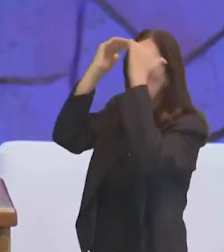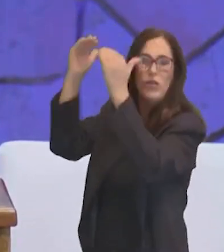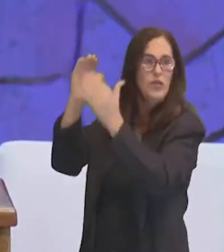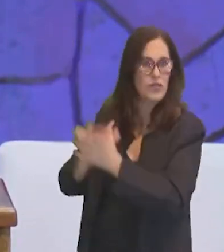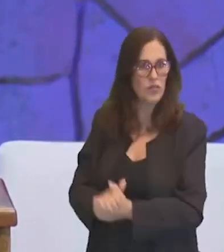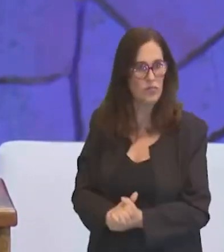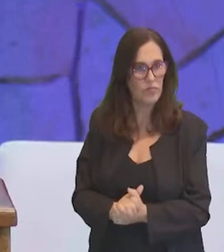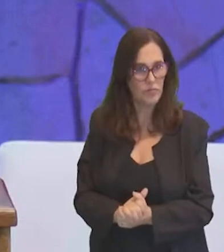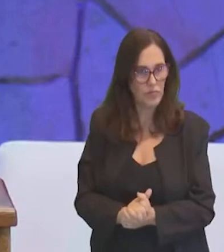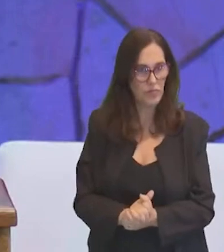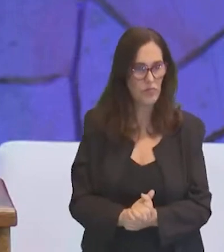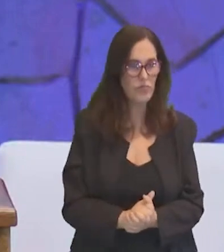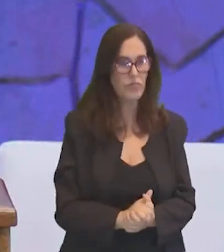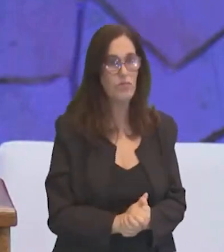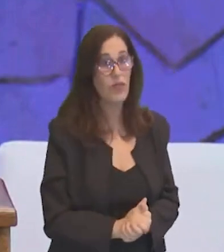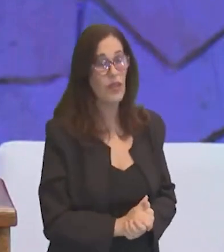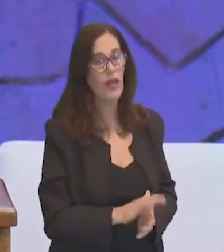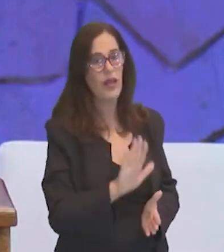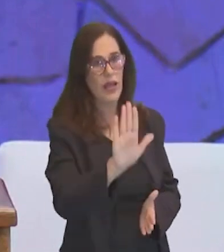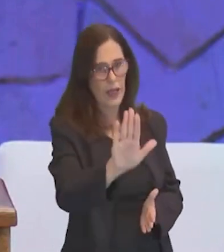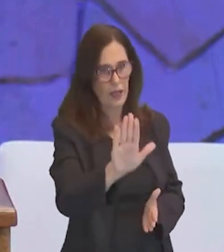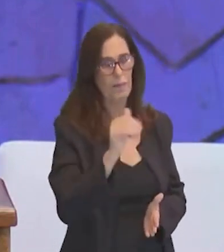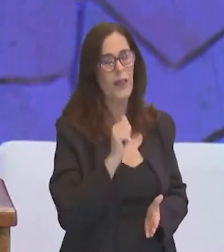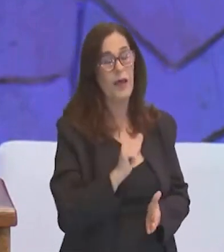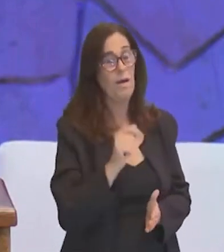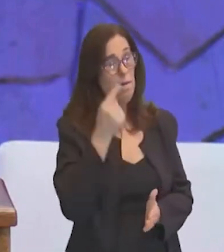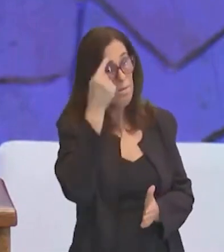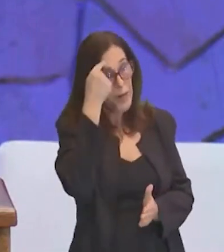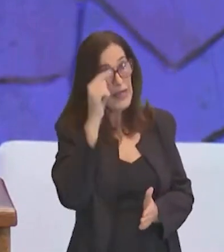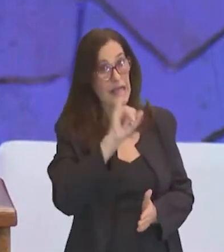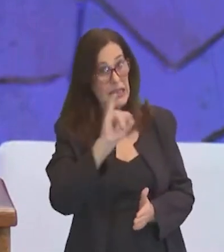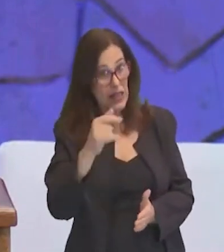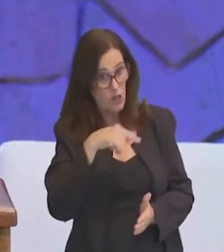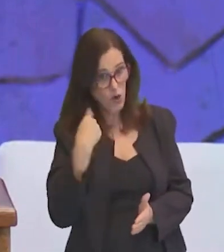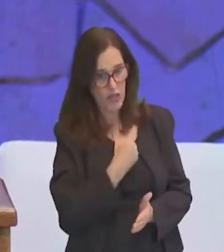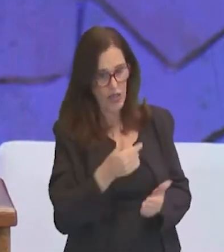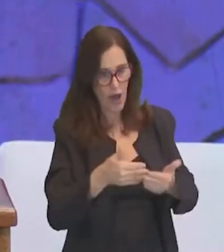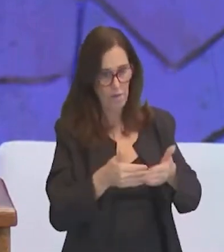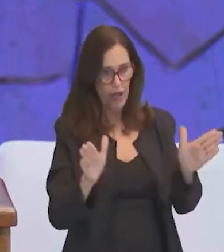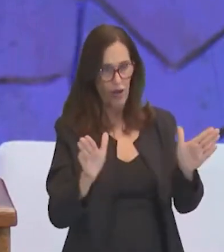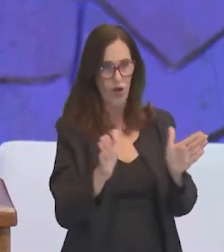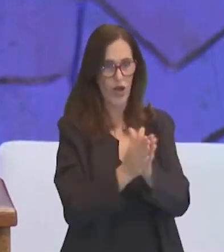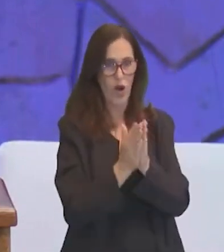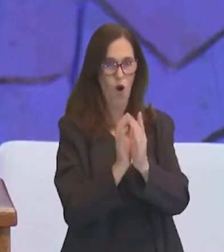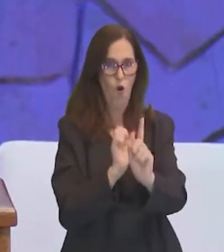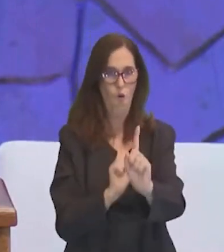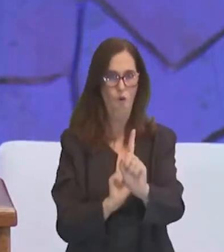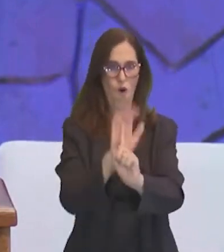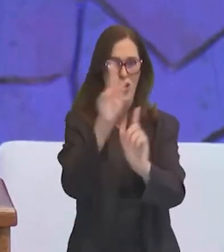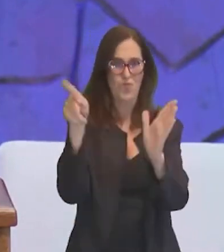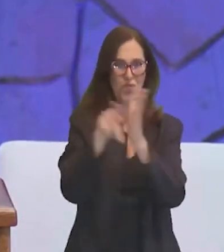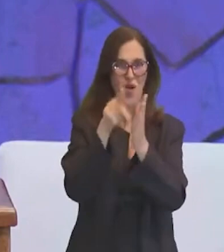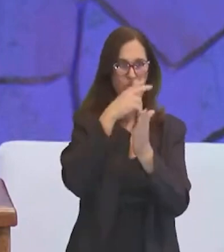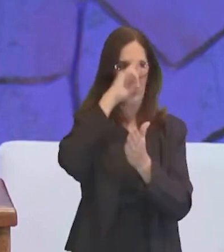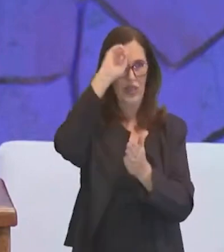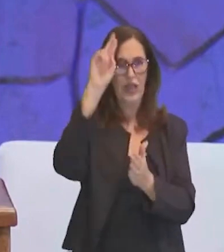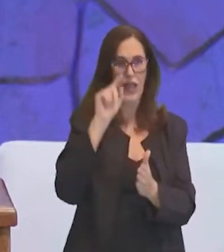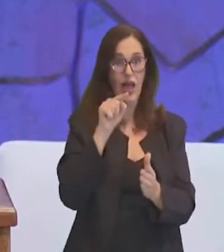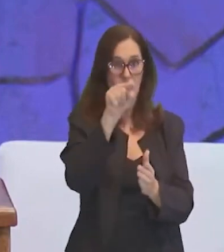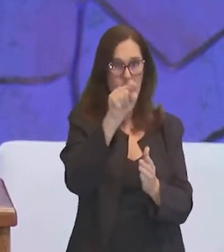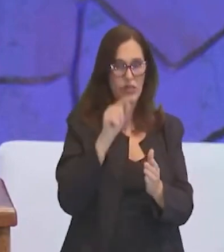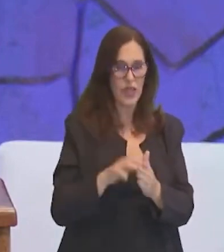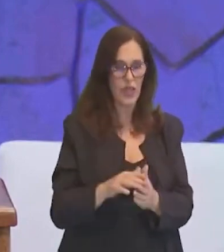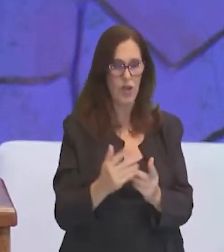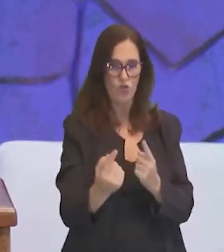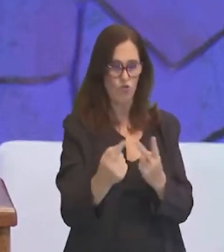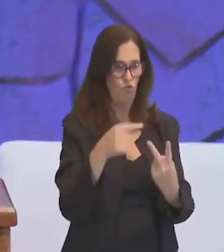Já pensou se abríssemos a Bíblia agora, o anjo, o Senhor e você